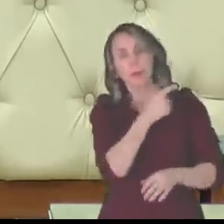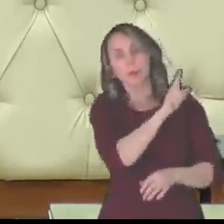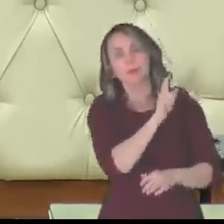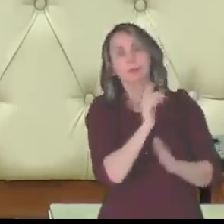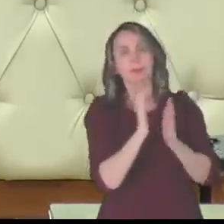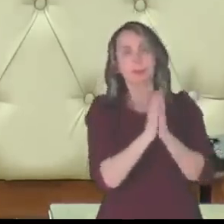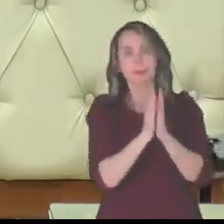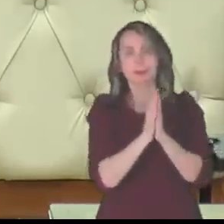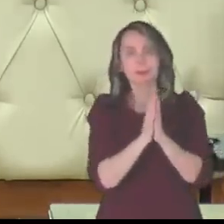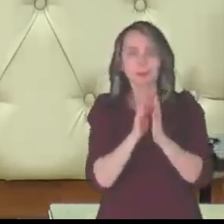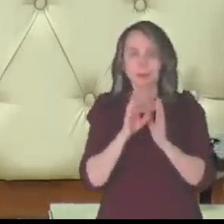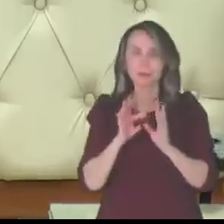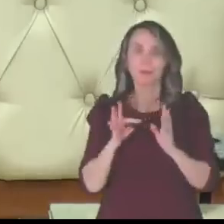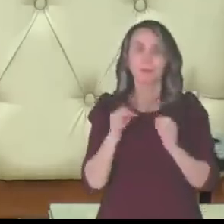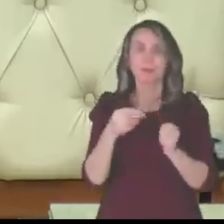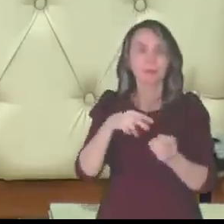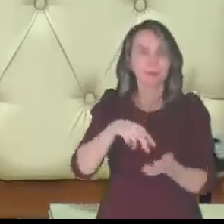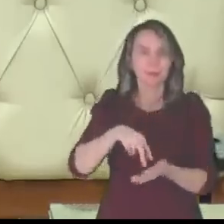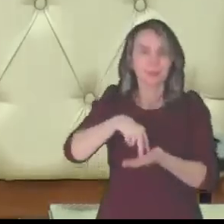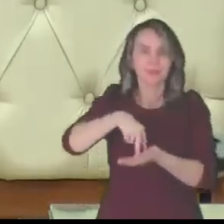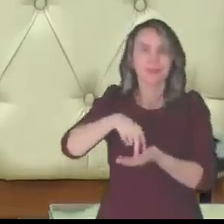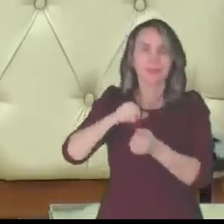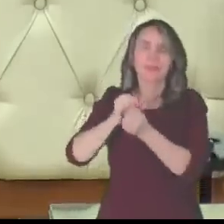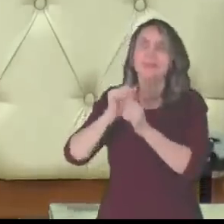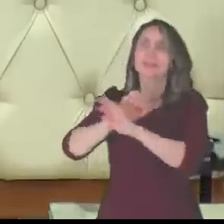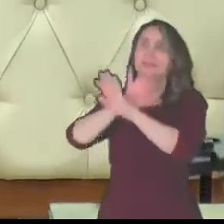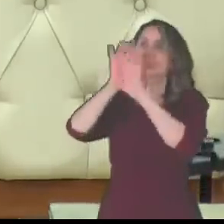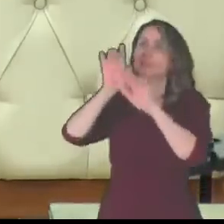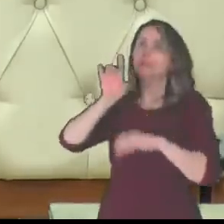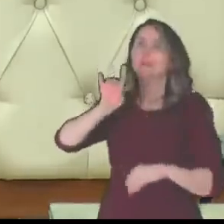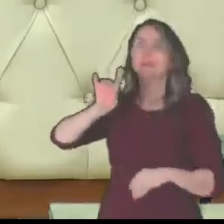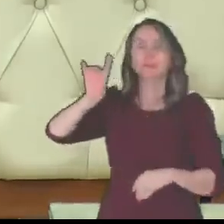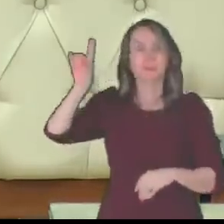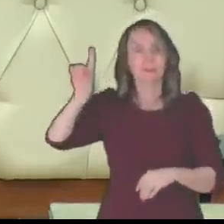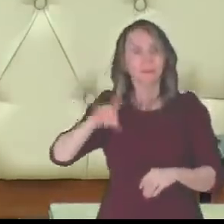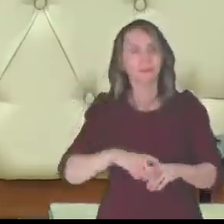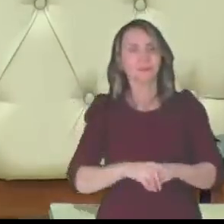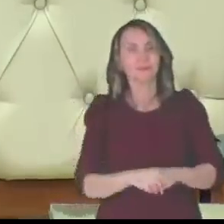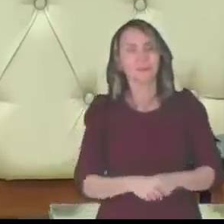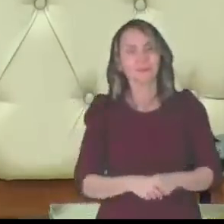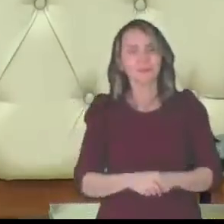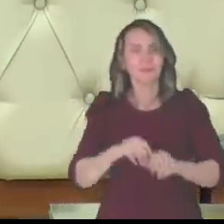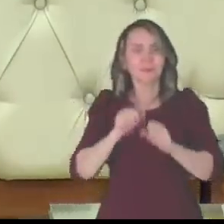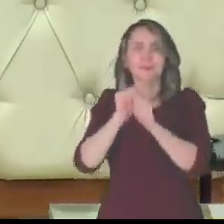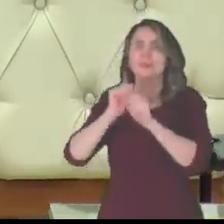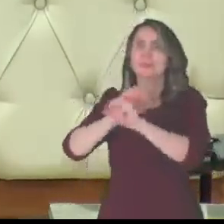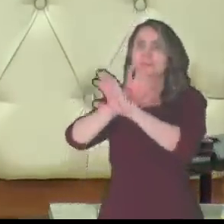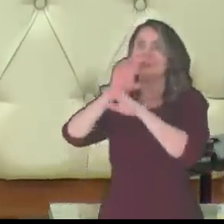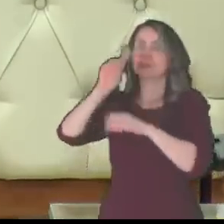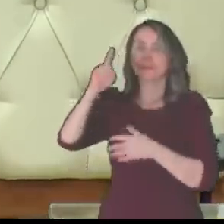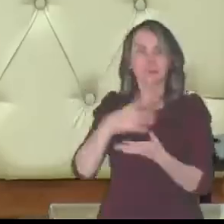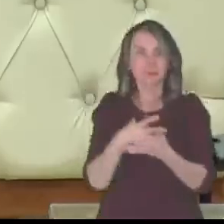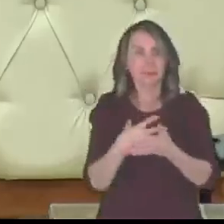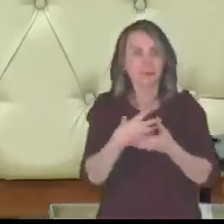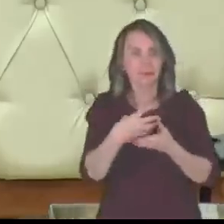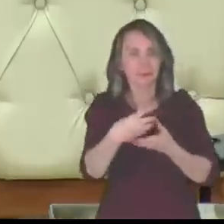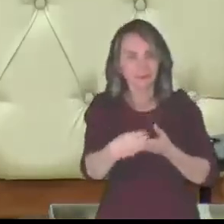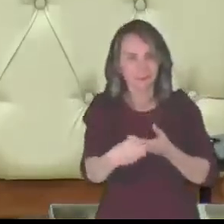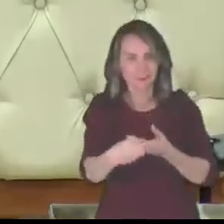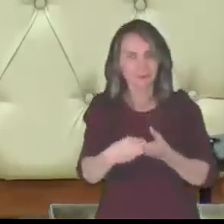Jesus Cristo glória a Deus glória a Deus diga comigo